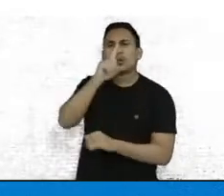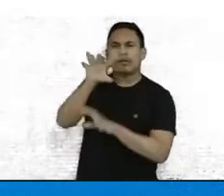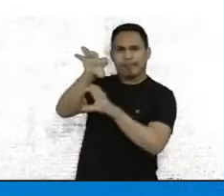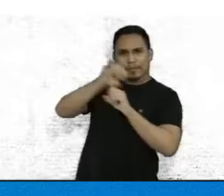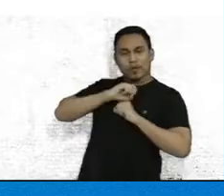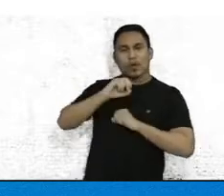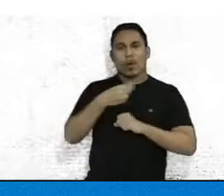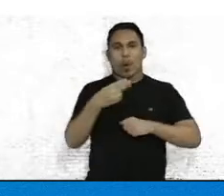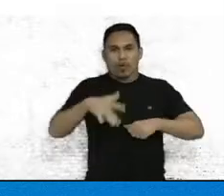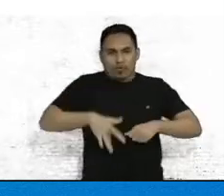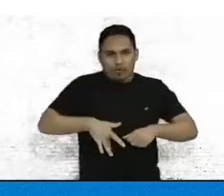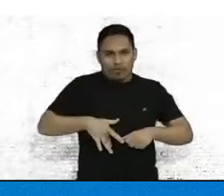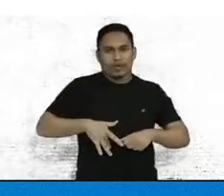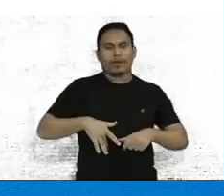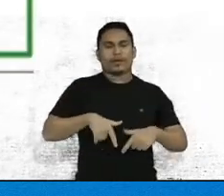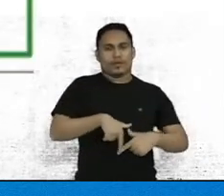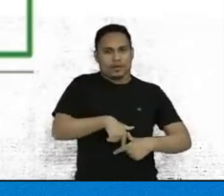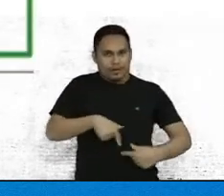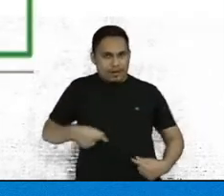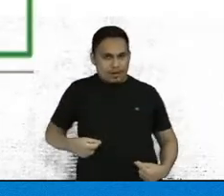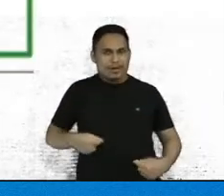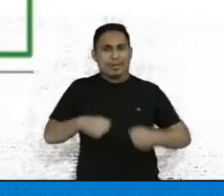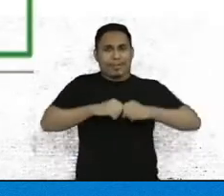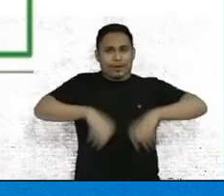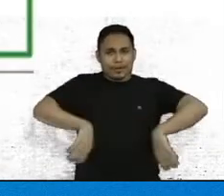rim e até alguns medicamentos.